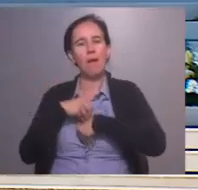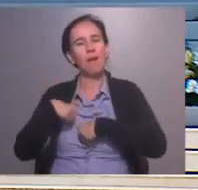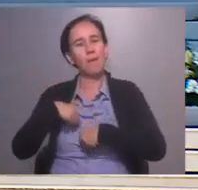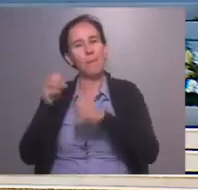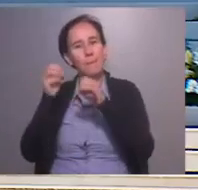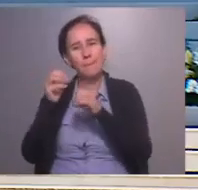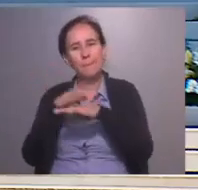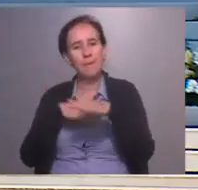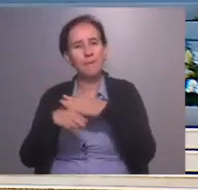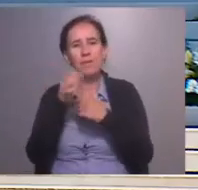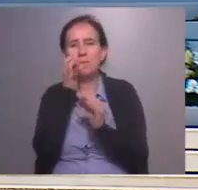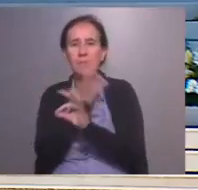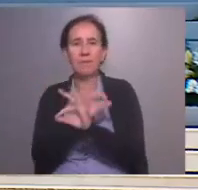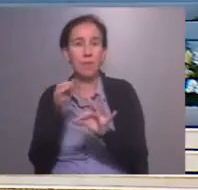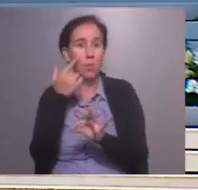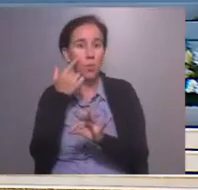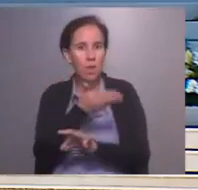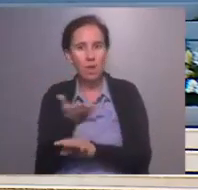maravilhas que bem conhecemos.